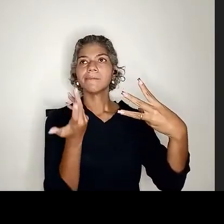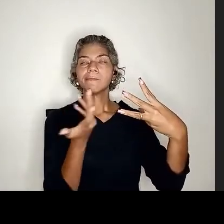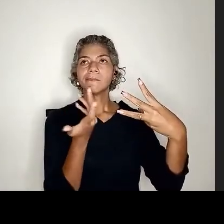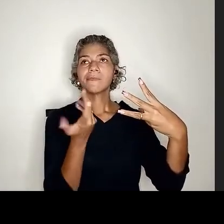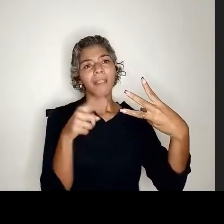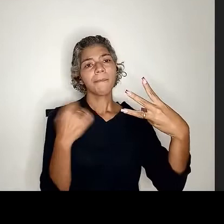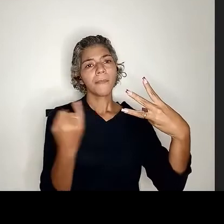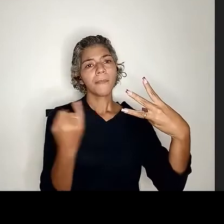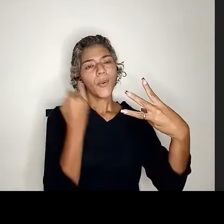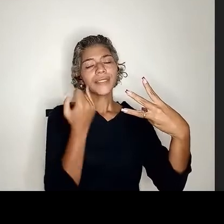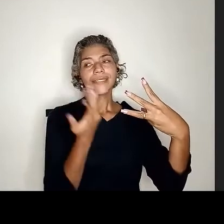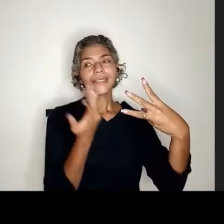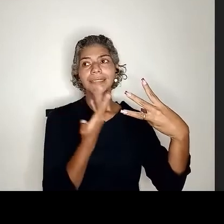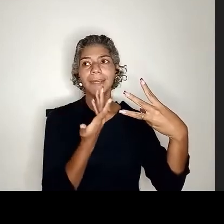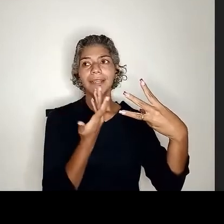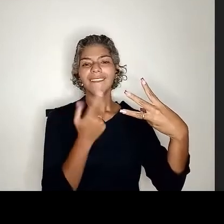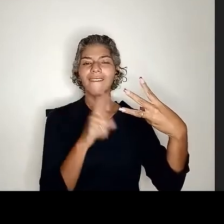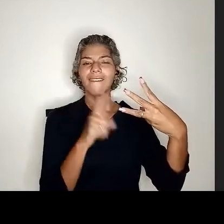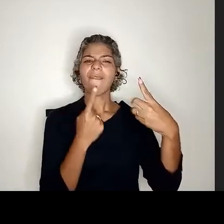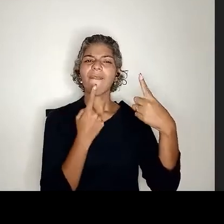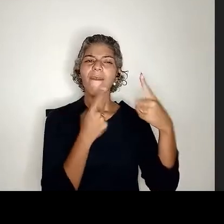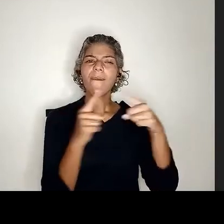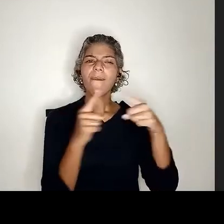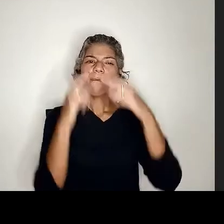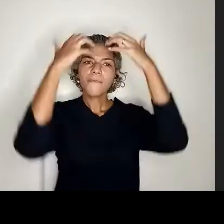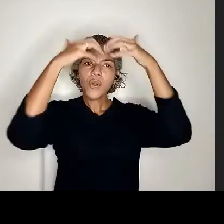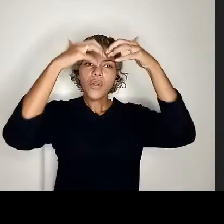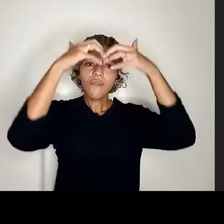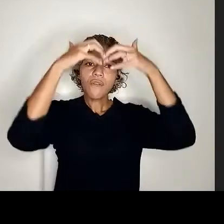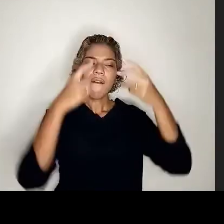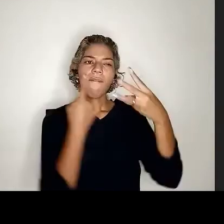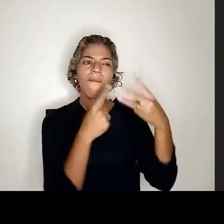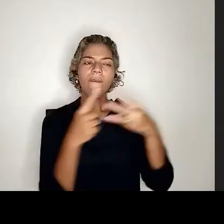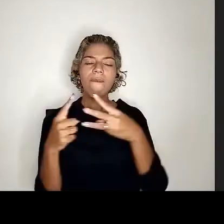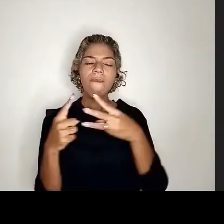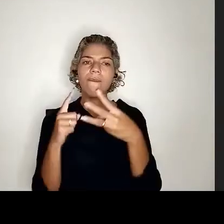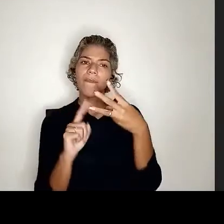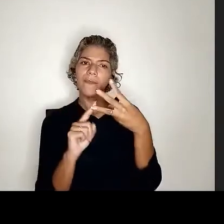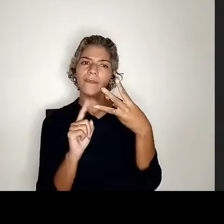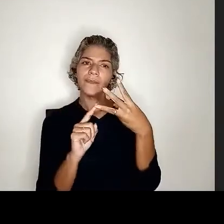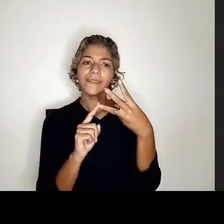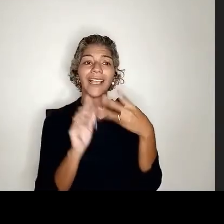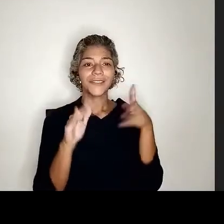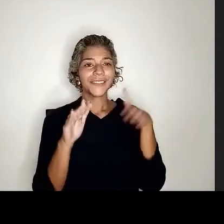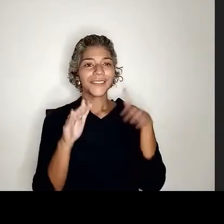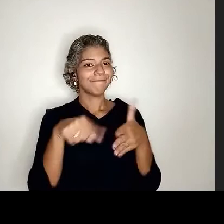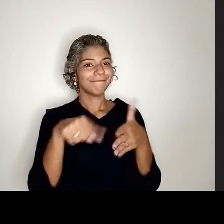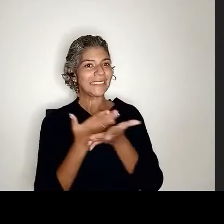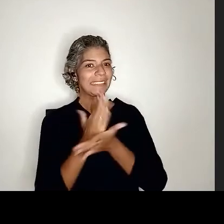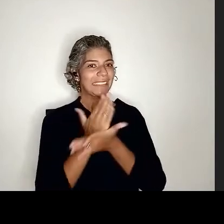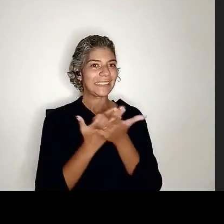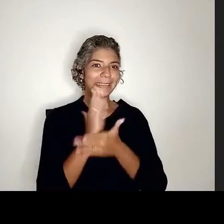um pouco mais de provocação e que talvez possa gerar um pouquinho mais de desconforto para a gente,